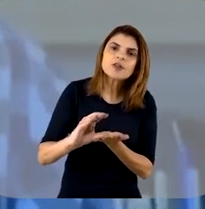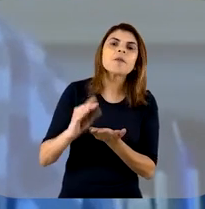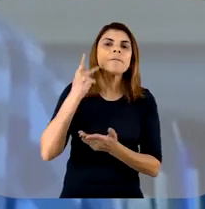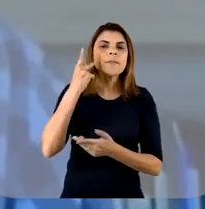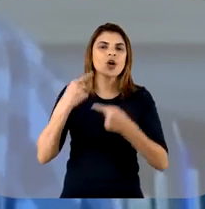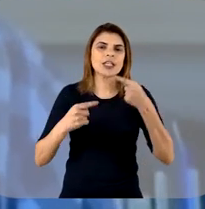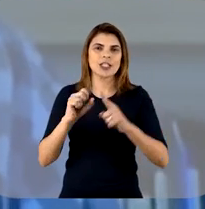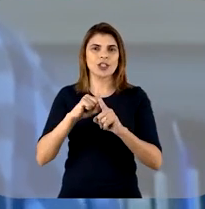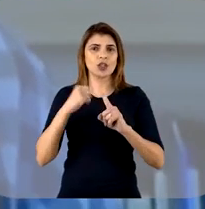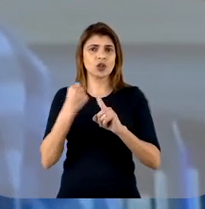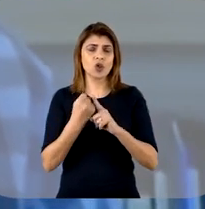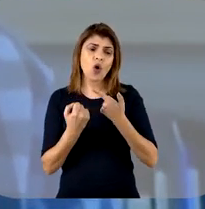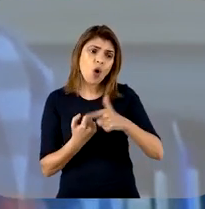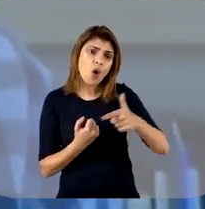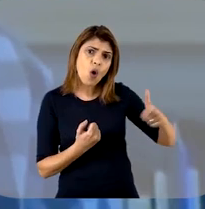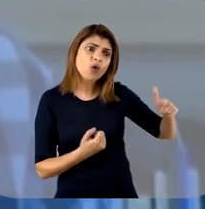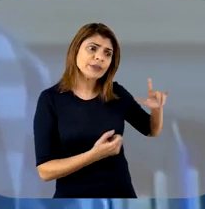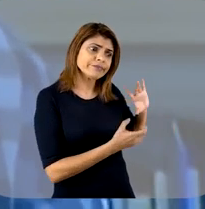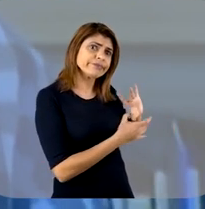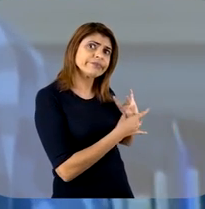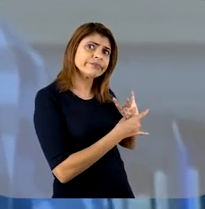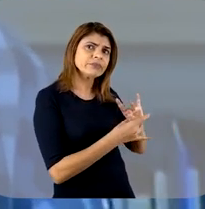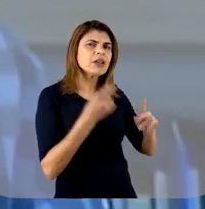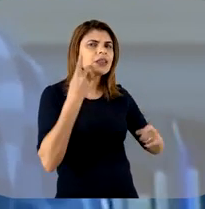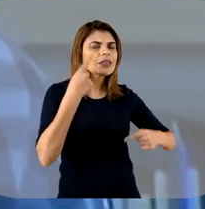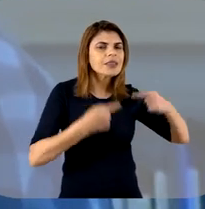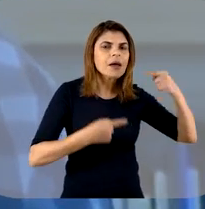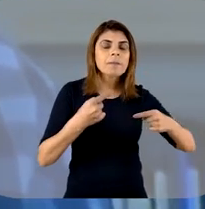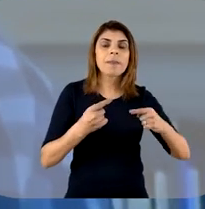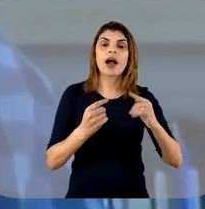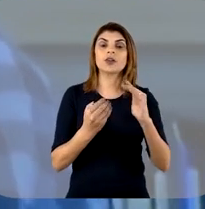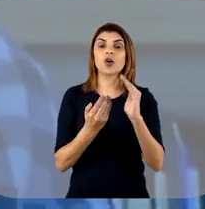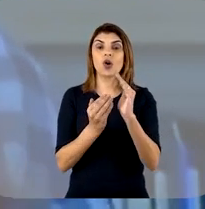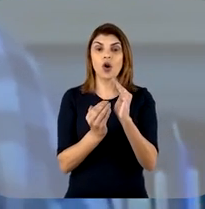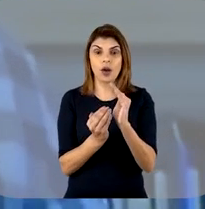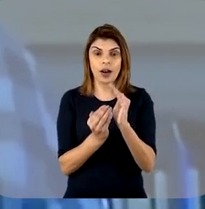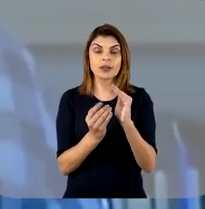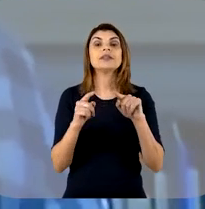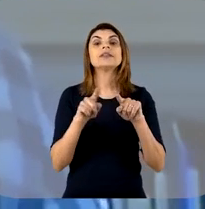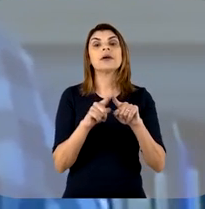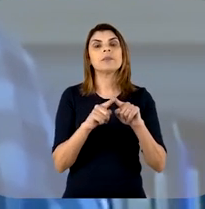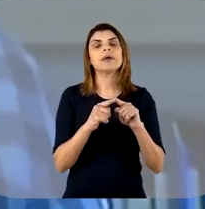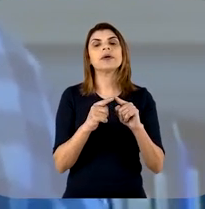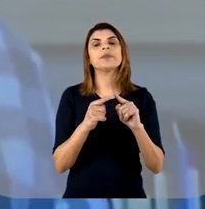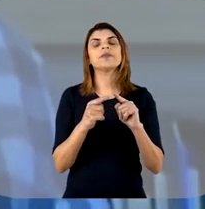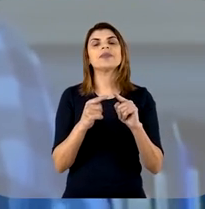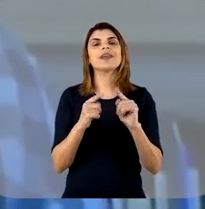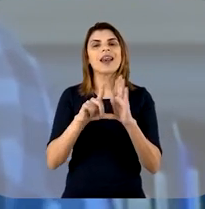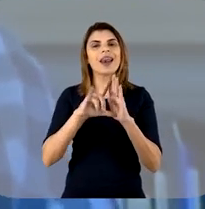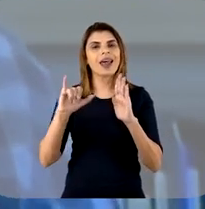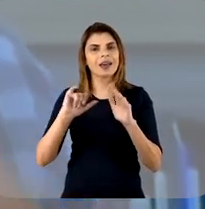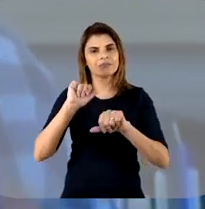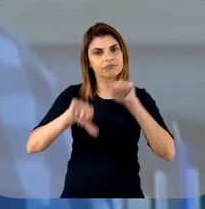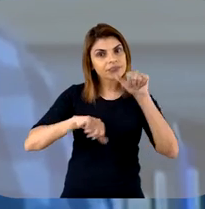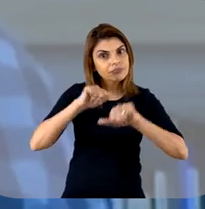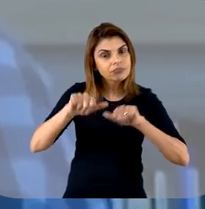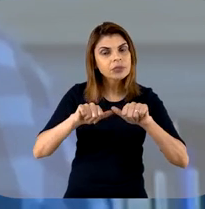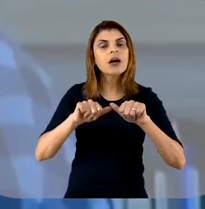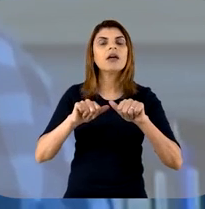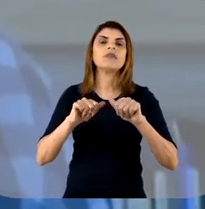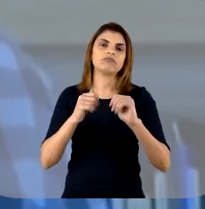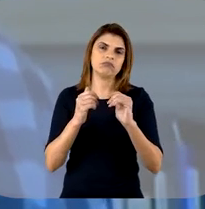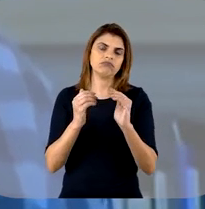mais rápido, porque as outras implicam, num debate no Congresso, alteração da legislação e em uma negociação